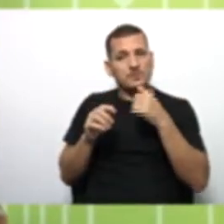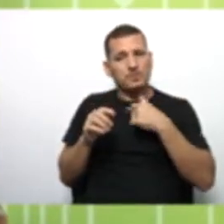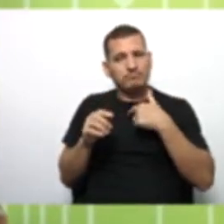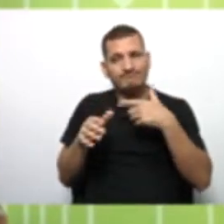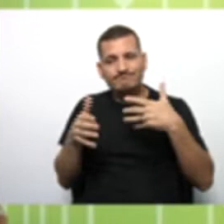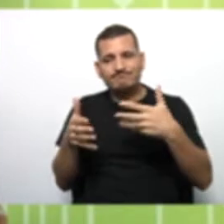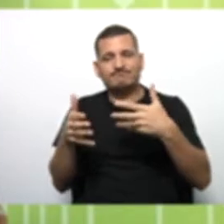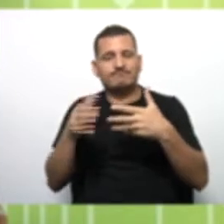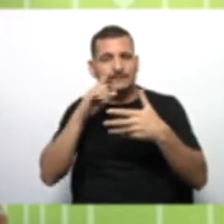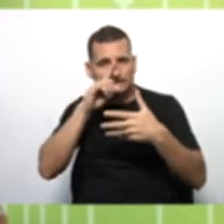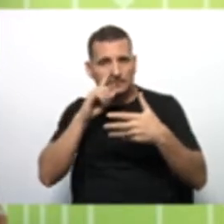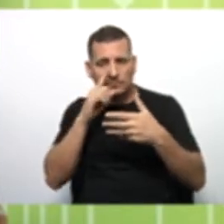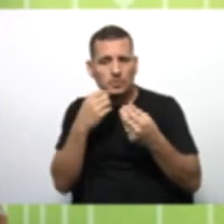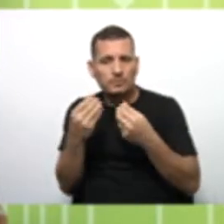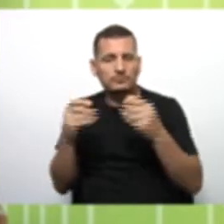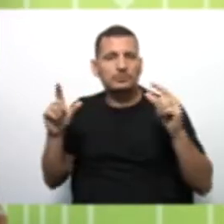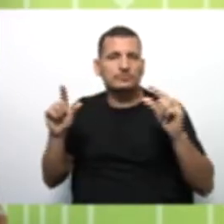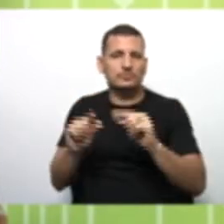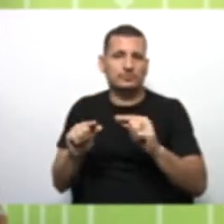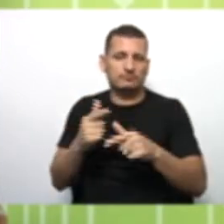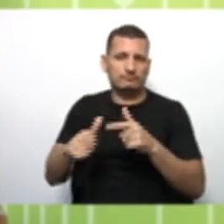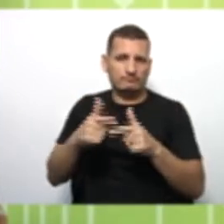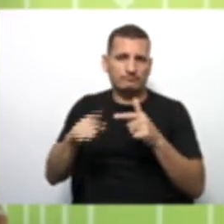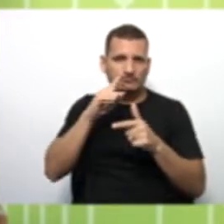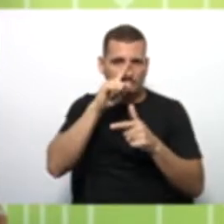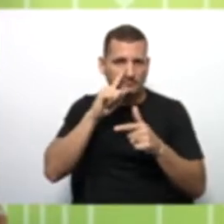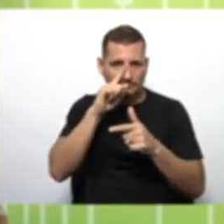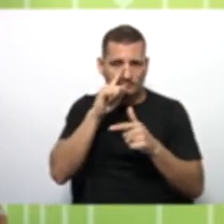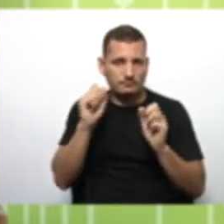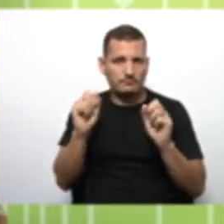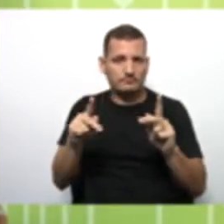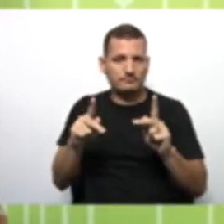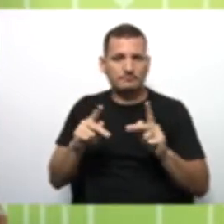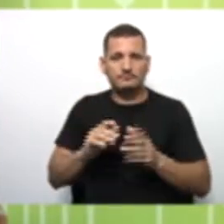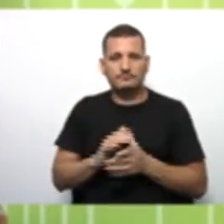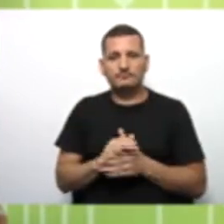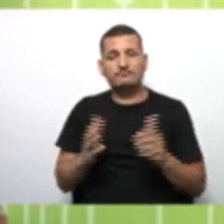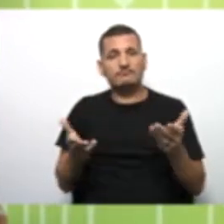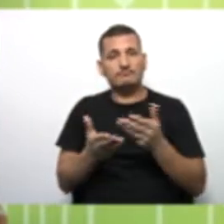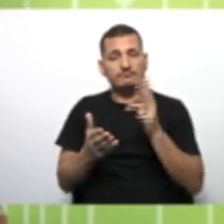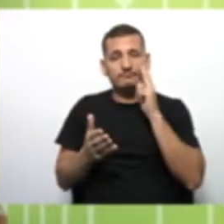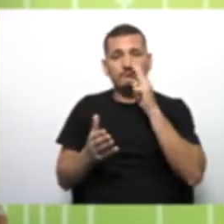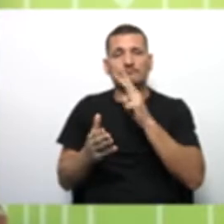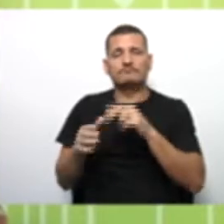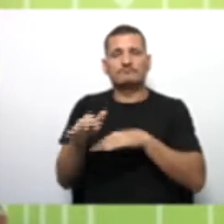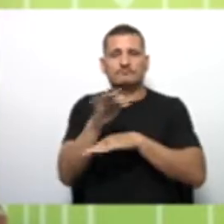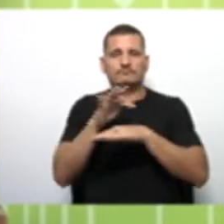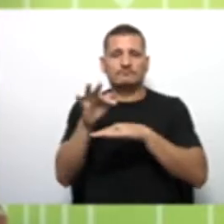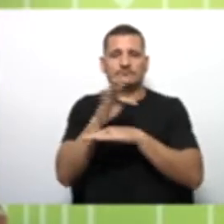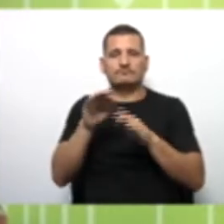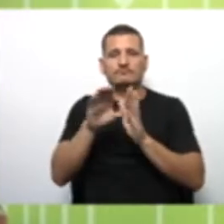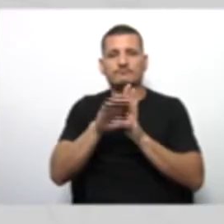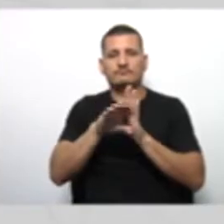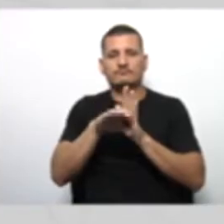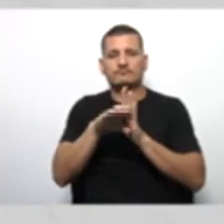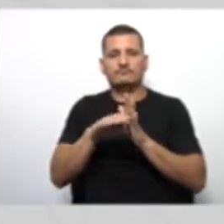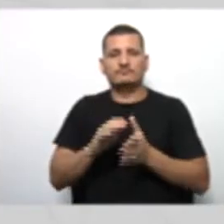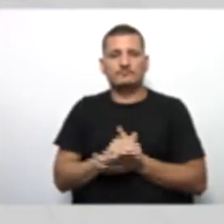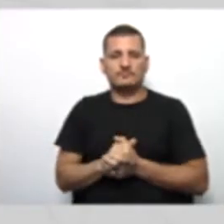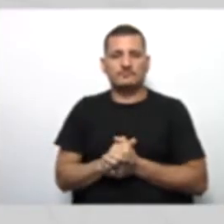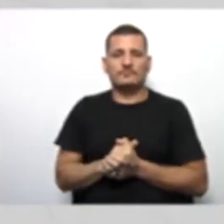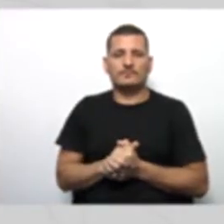vou minimizar as consequências desses riscos. Ok? Então vamos ver agora o conceito formal aqui de risco, segundo o PMBOK.